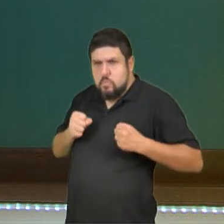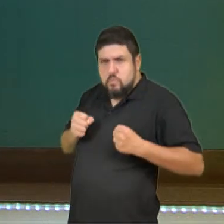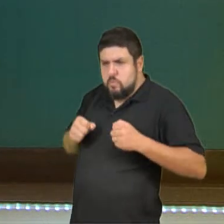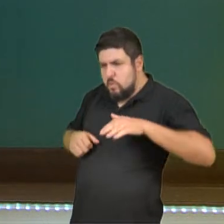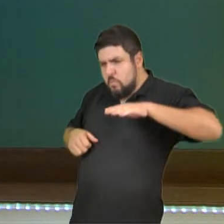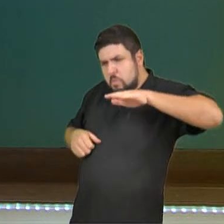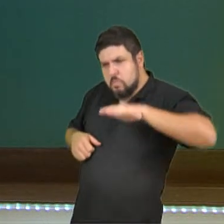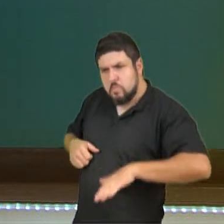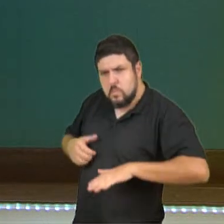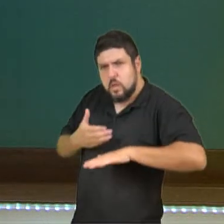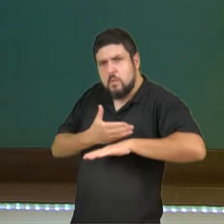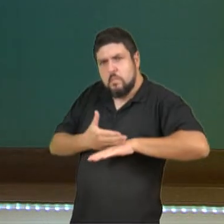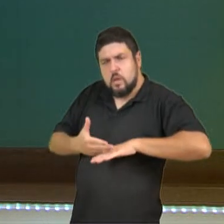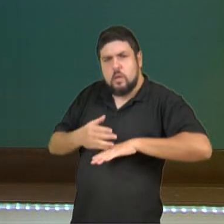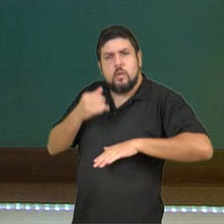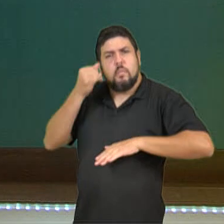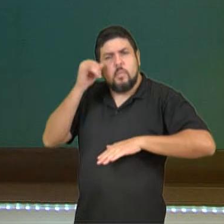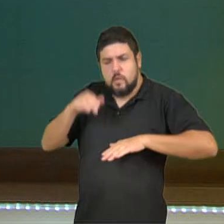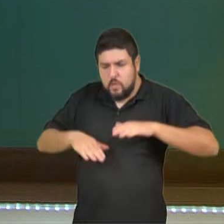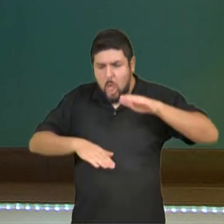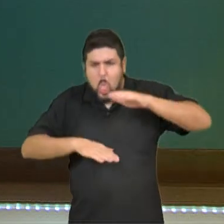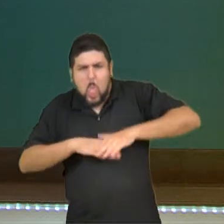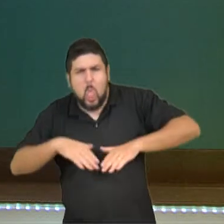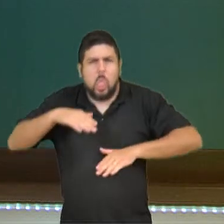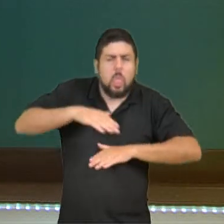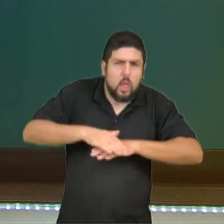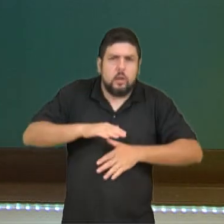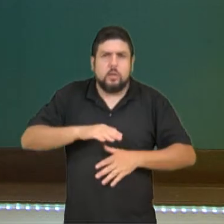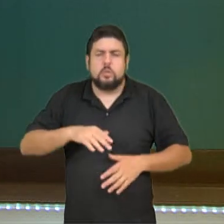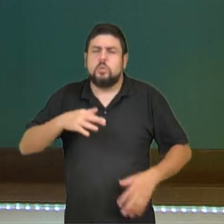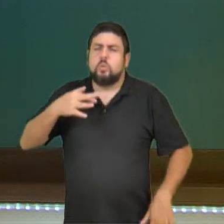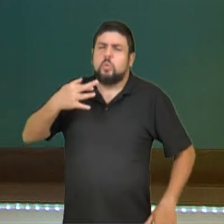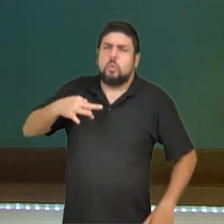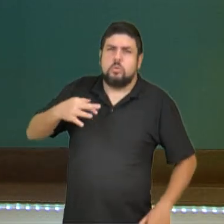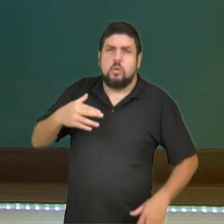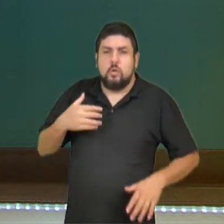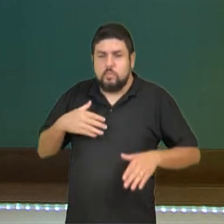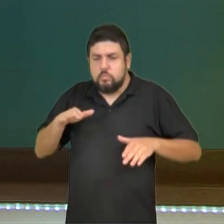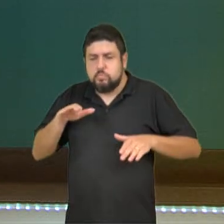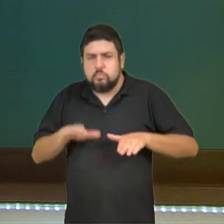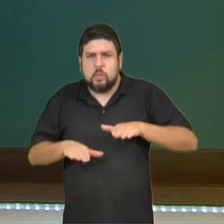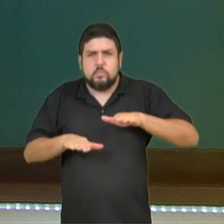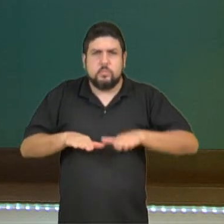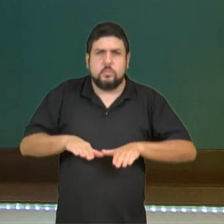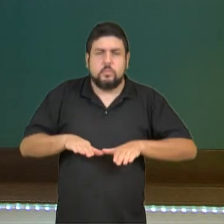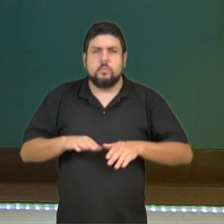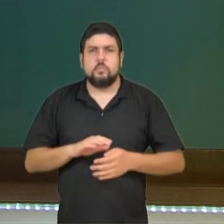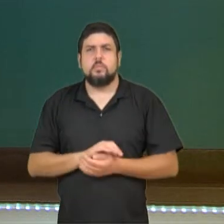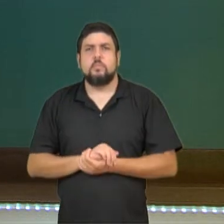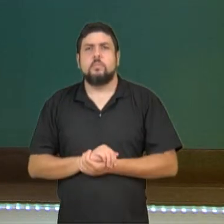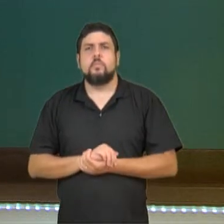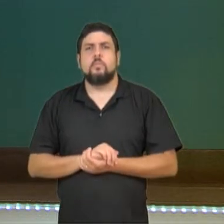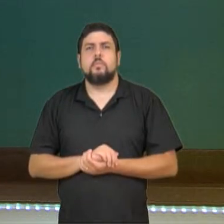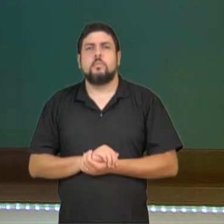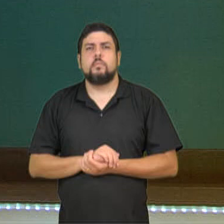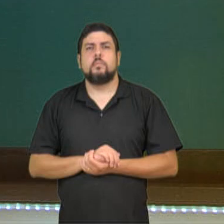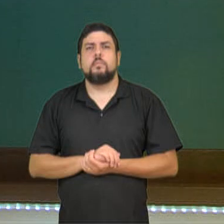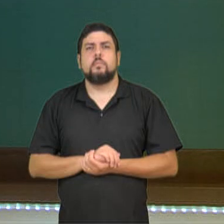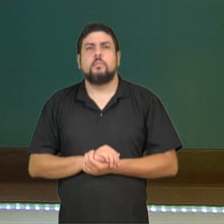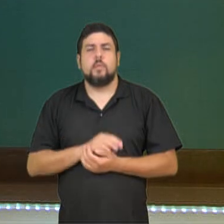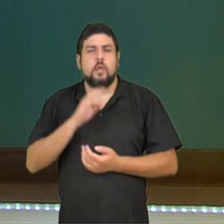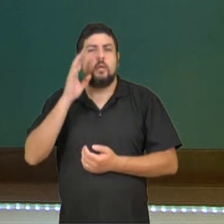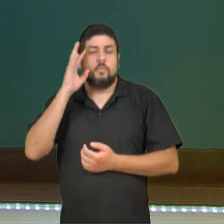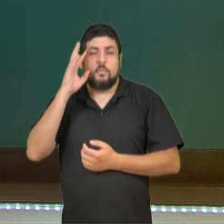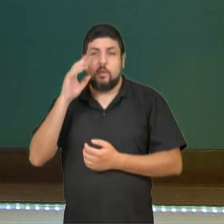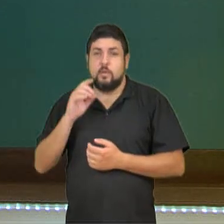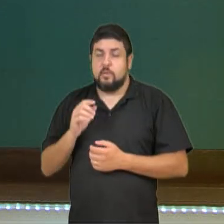isso evita com que elas pisem na mesma base e se machuquem. Por isso, um pouco mais leve do que o beisebol, que é uma base só. Vocês já imaginam o que